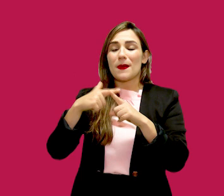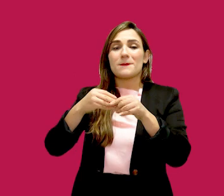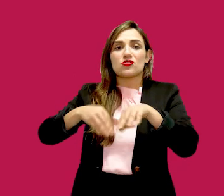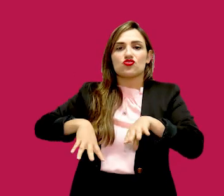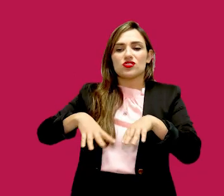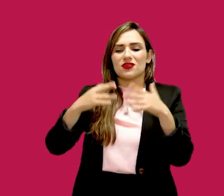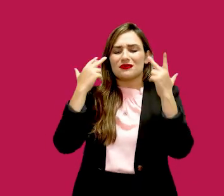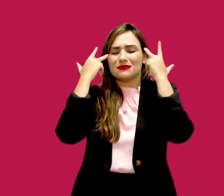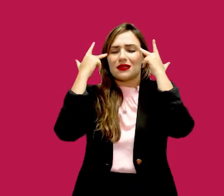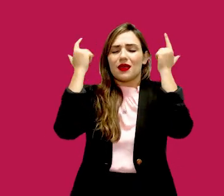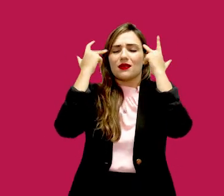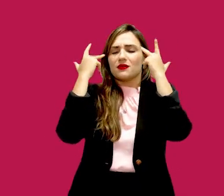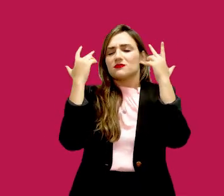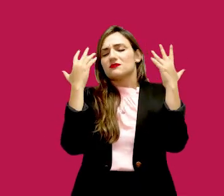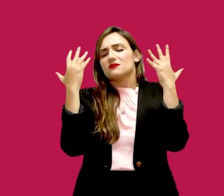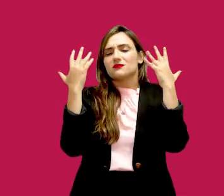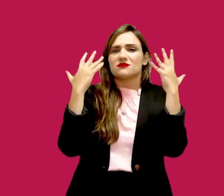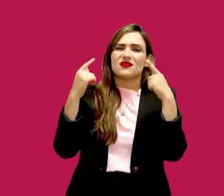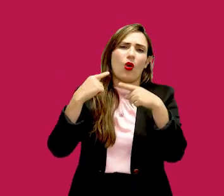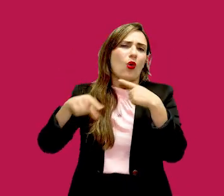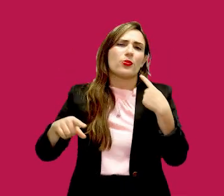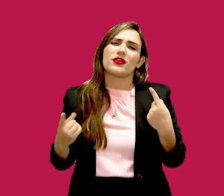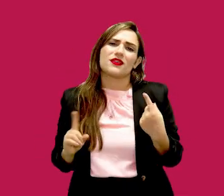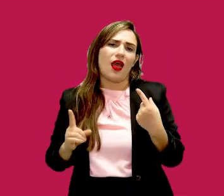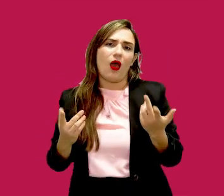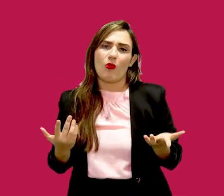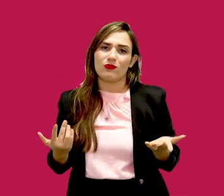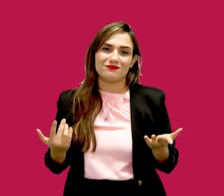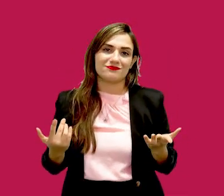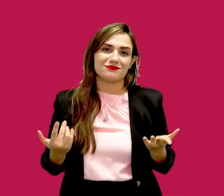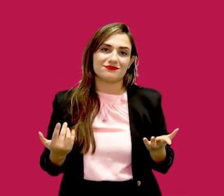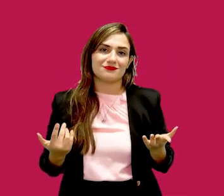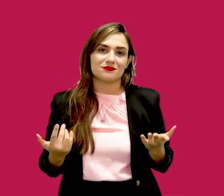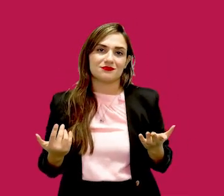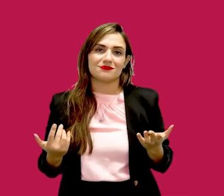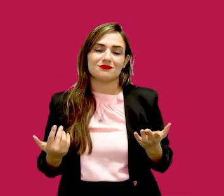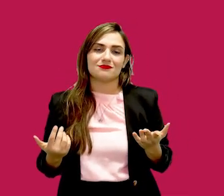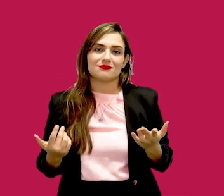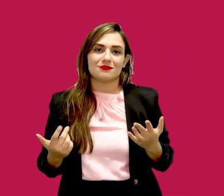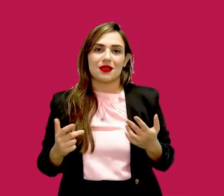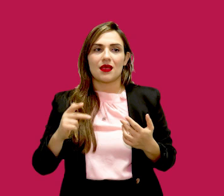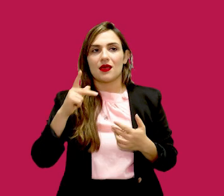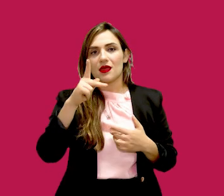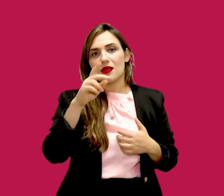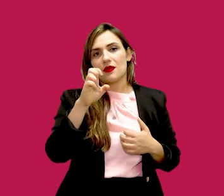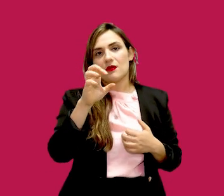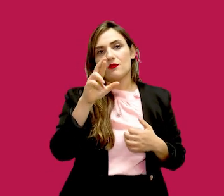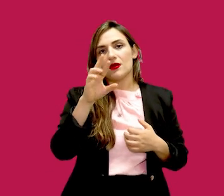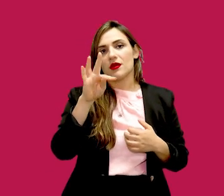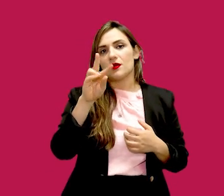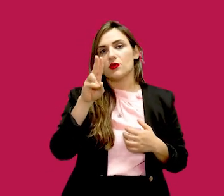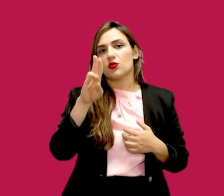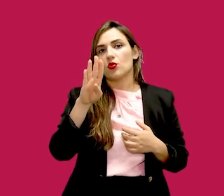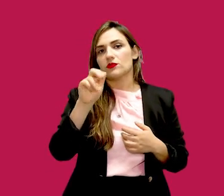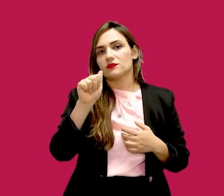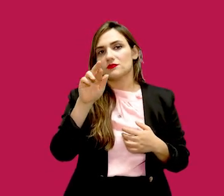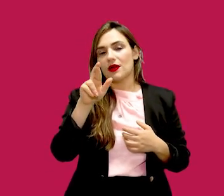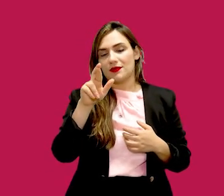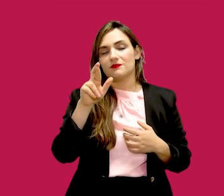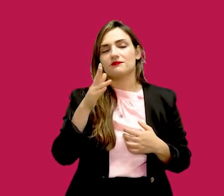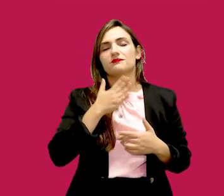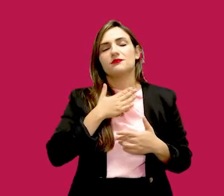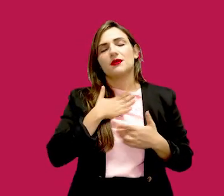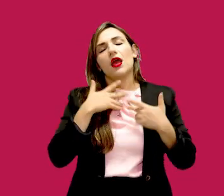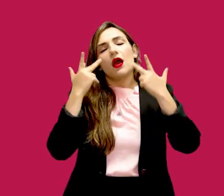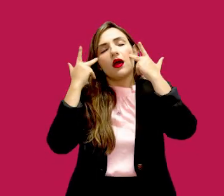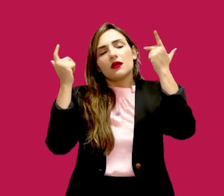Mas isso não dava uma resposta adequada ao tipo de crime, porque muitas vezes, principalmente quando essa perseguição está